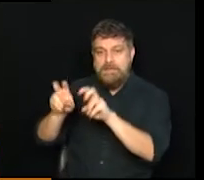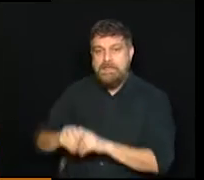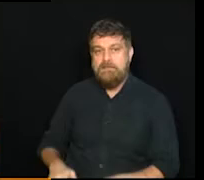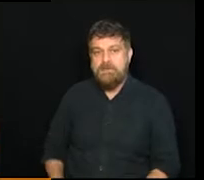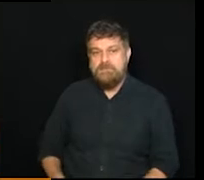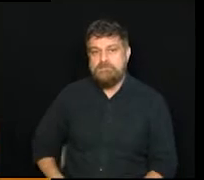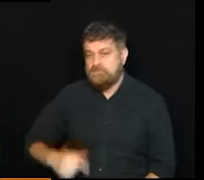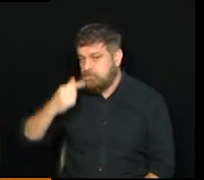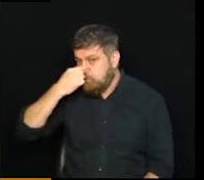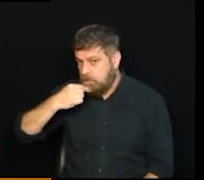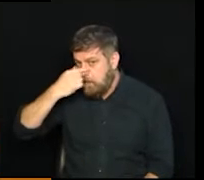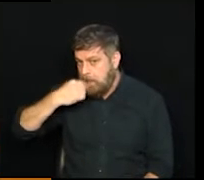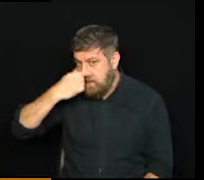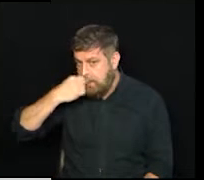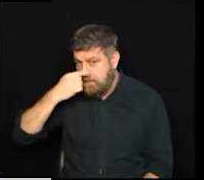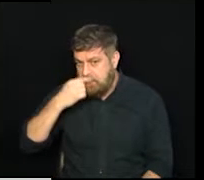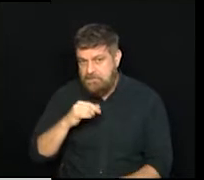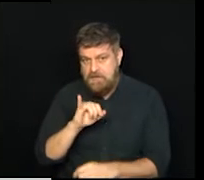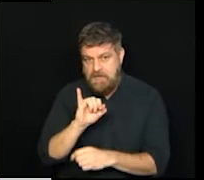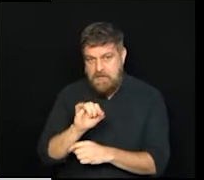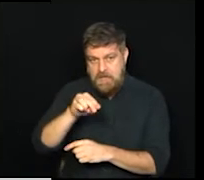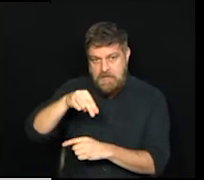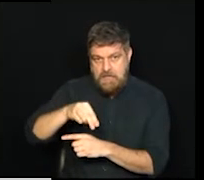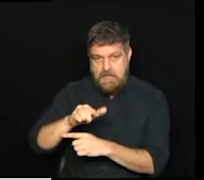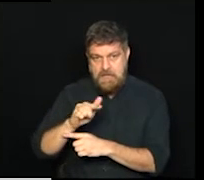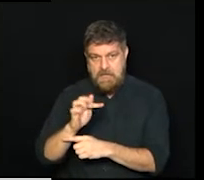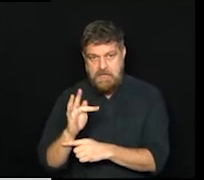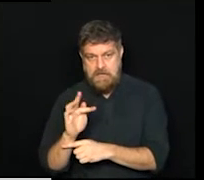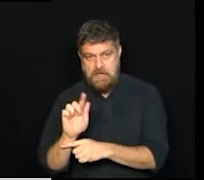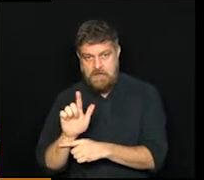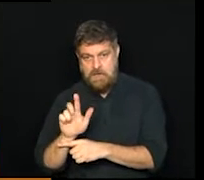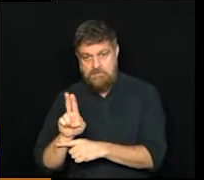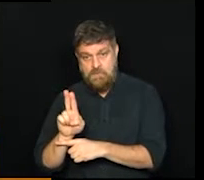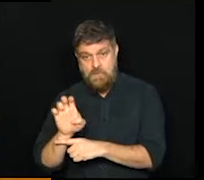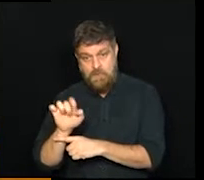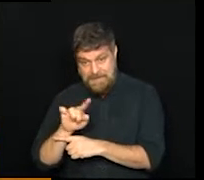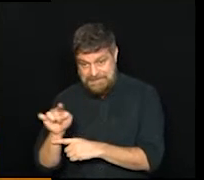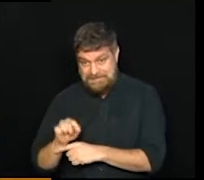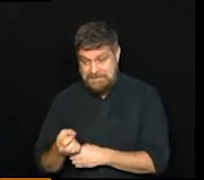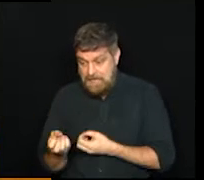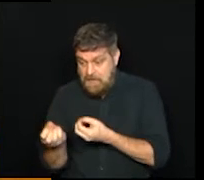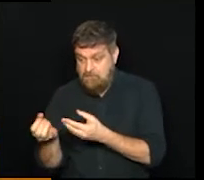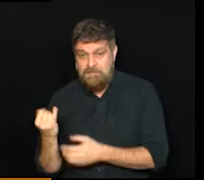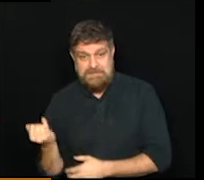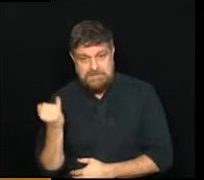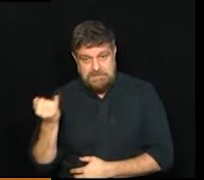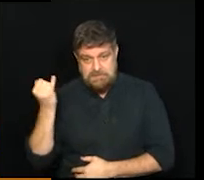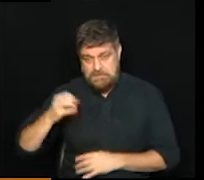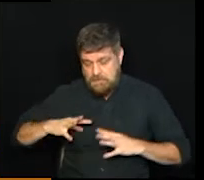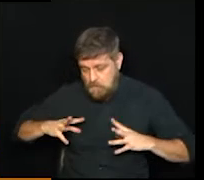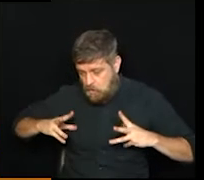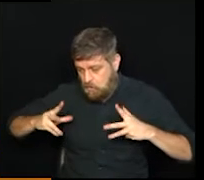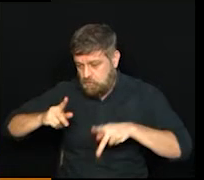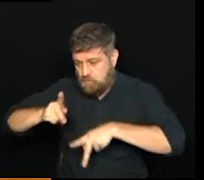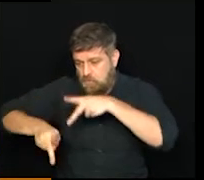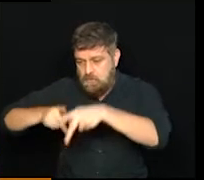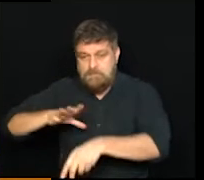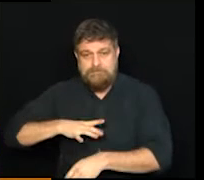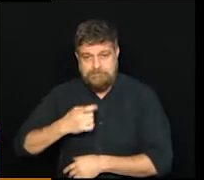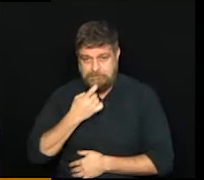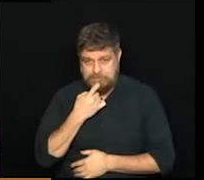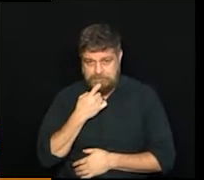vacinação contra o vírus influenza, que é o vírus da gripe, tem informação importante, né, Mina? Para toda a população de Campinas.